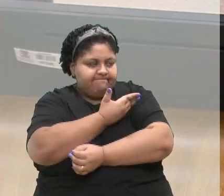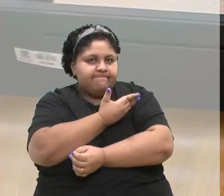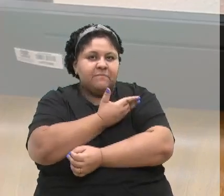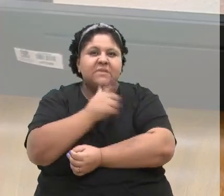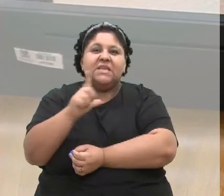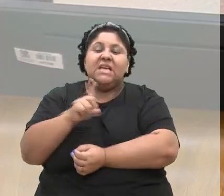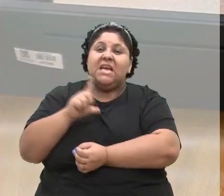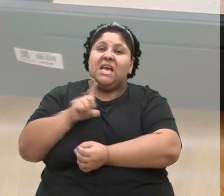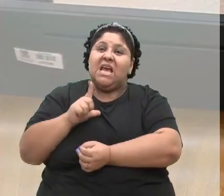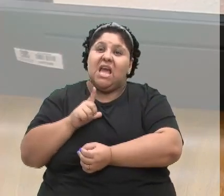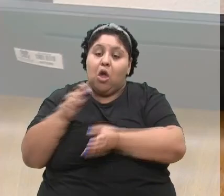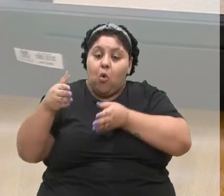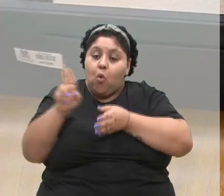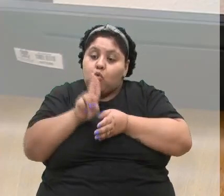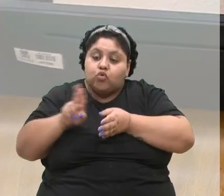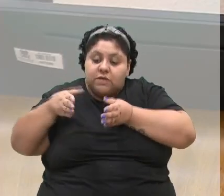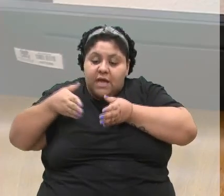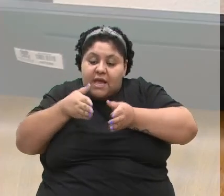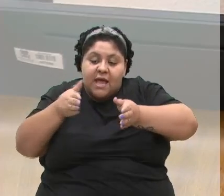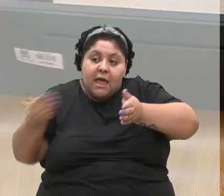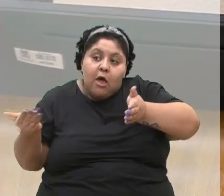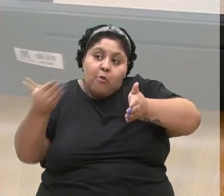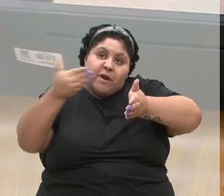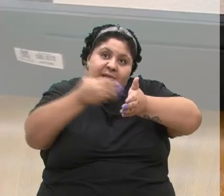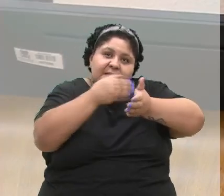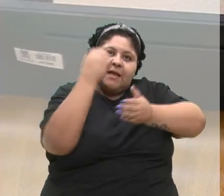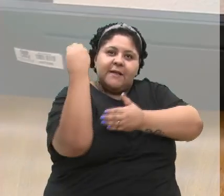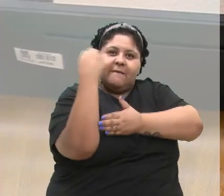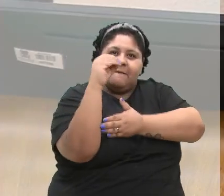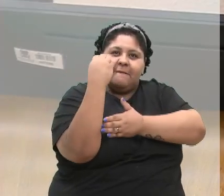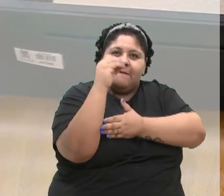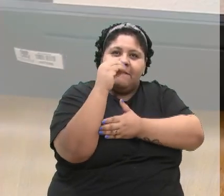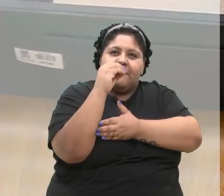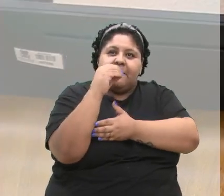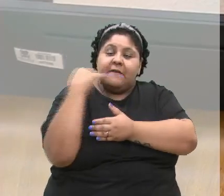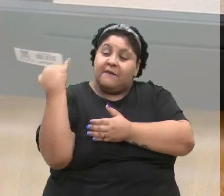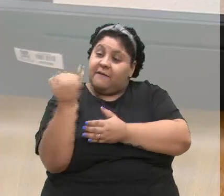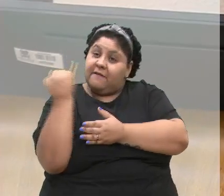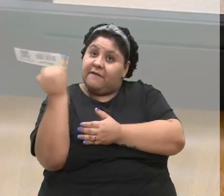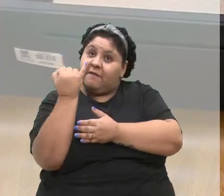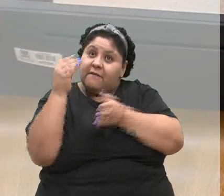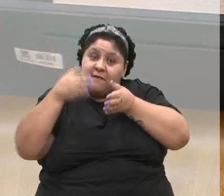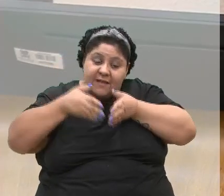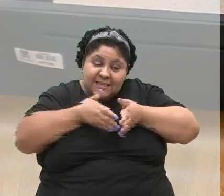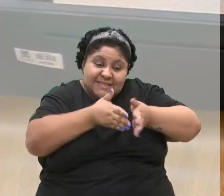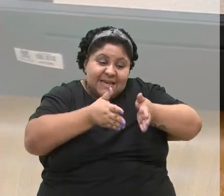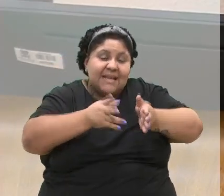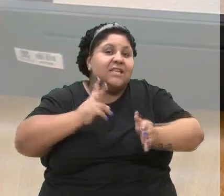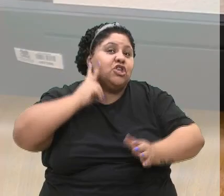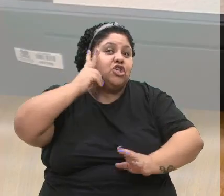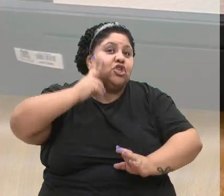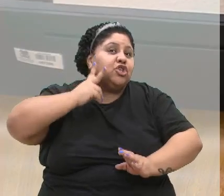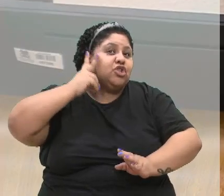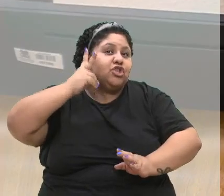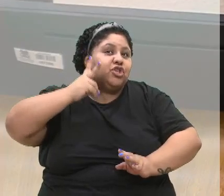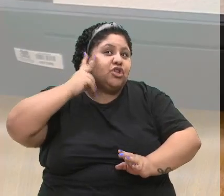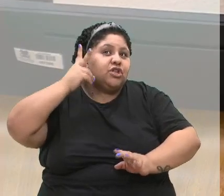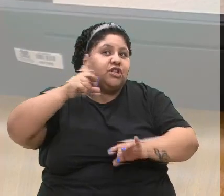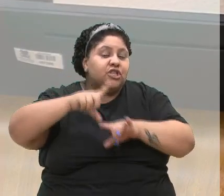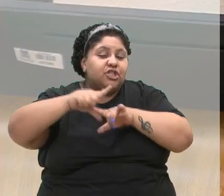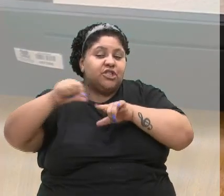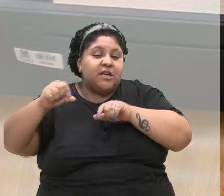desci 2 vezes por essa estrada para ir a Porto Alegre, que é um refúgio muito importante, que é a Estrada do Vinho, que sai lá embaixo em Nova